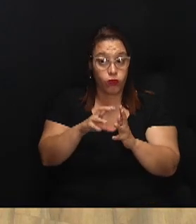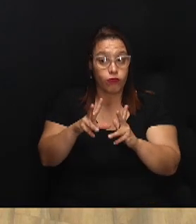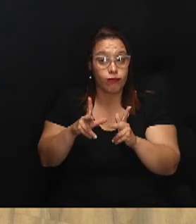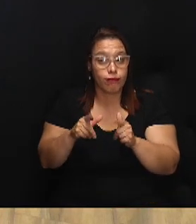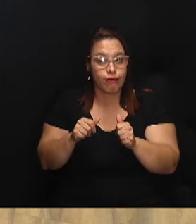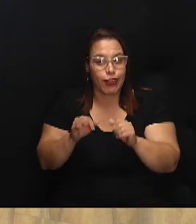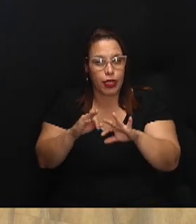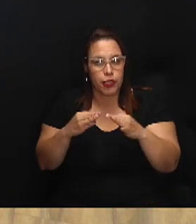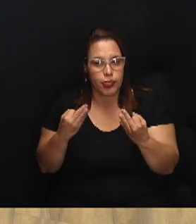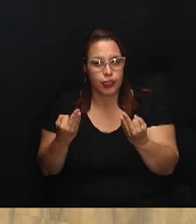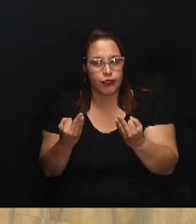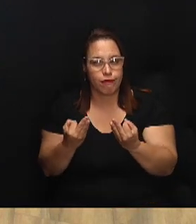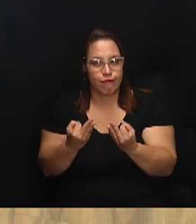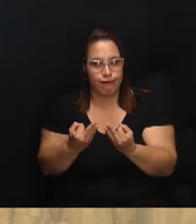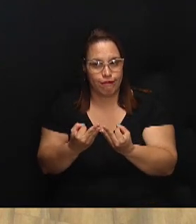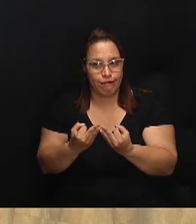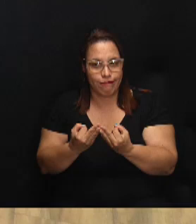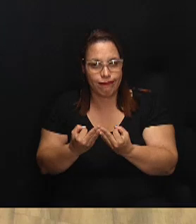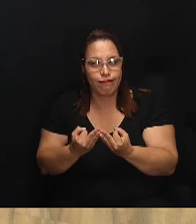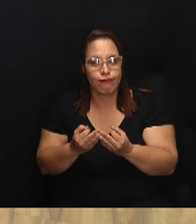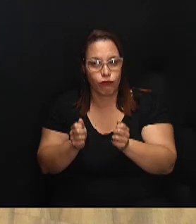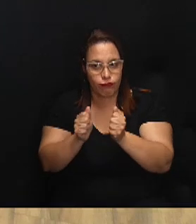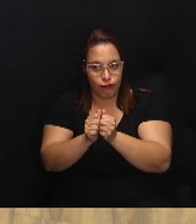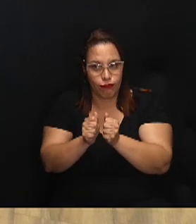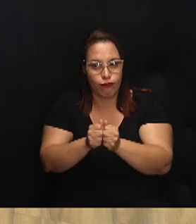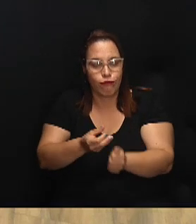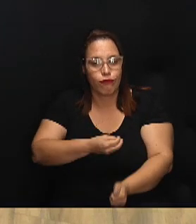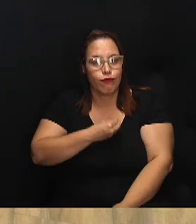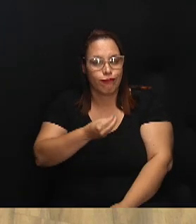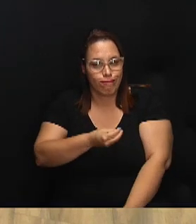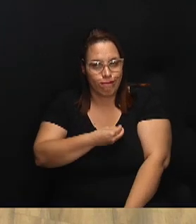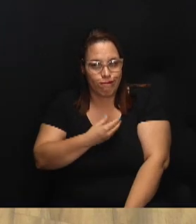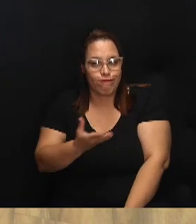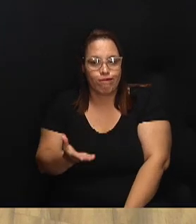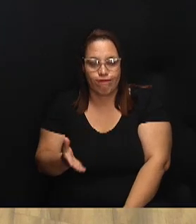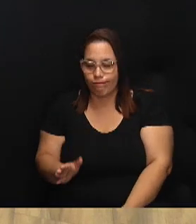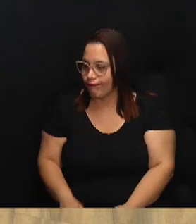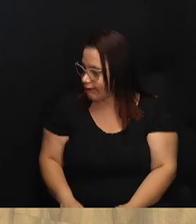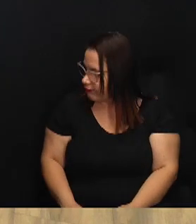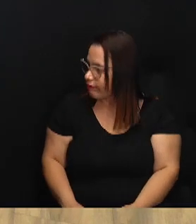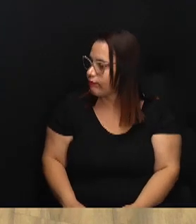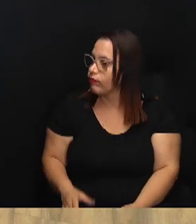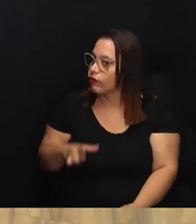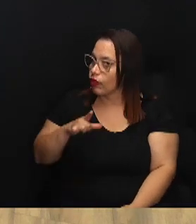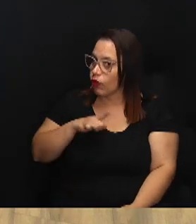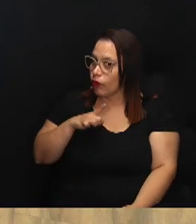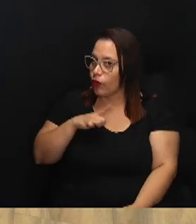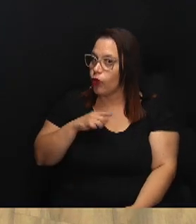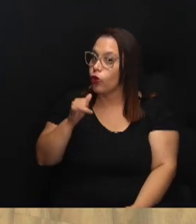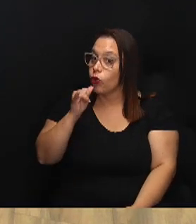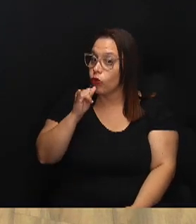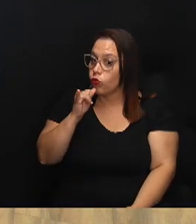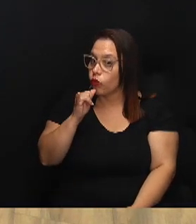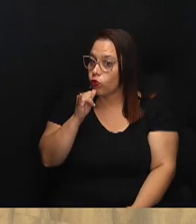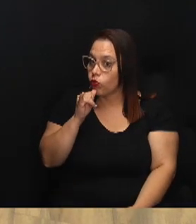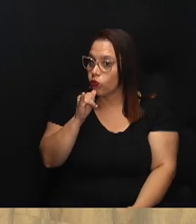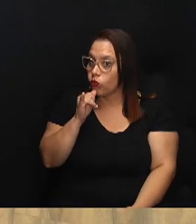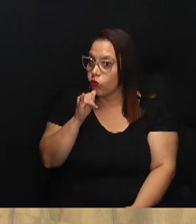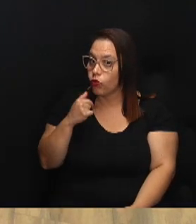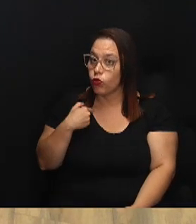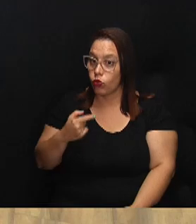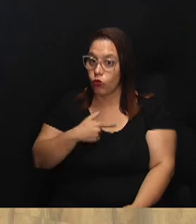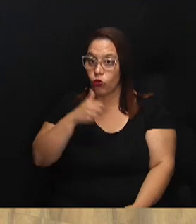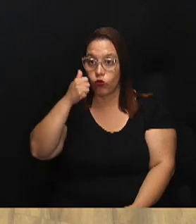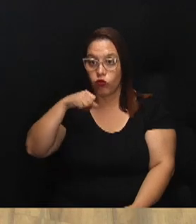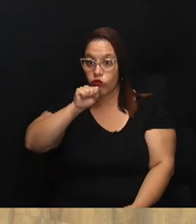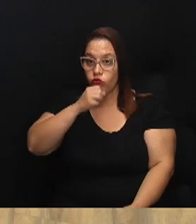que a família toda passa por essa questão. Toda, né? inteira, né? Então, a gente teve essa questão, por exemplo, os nossos pais